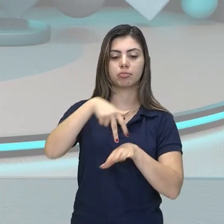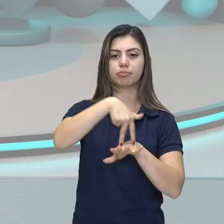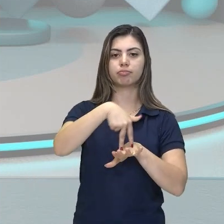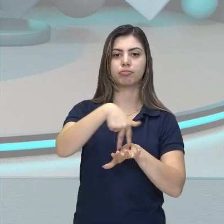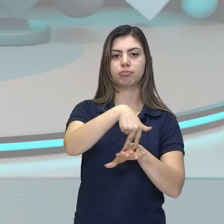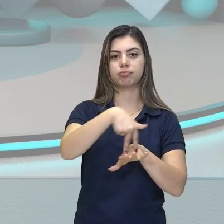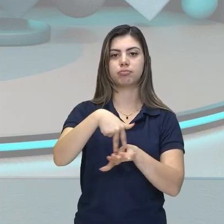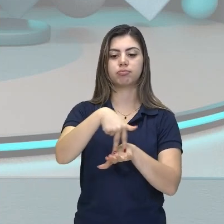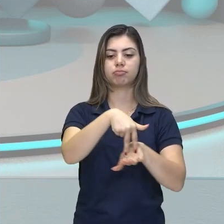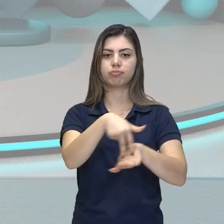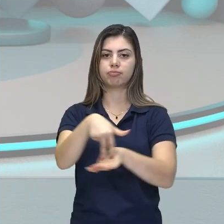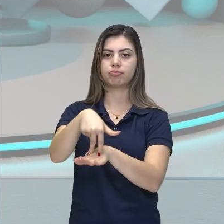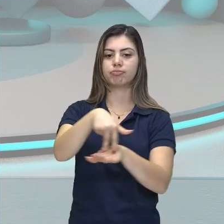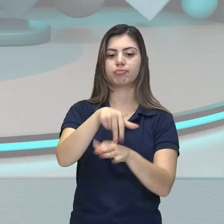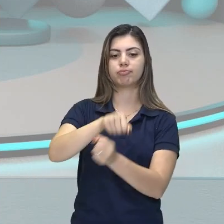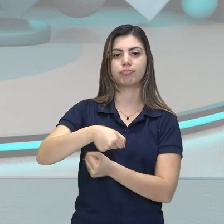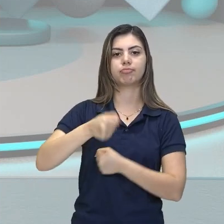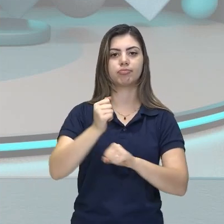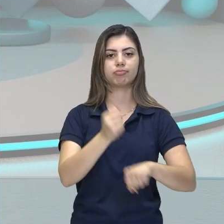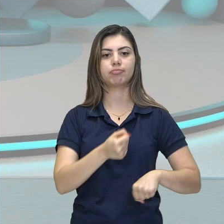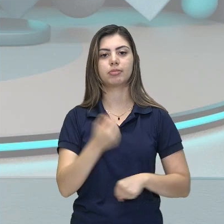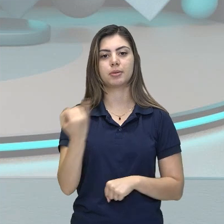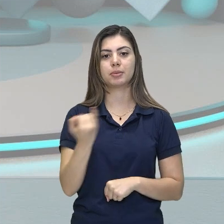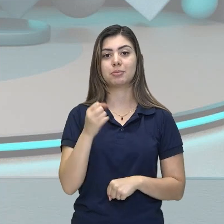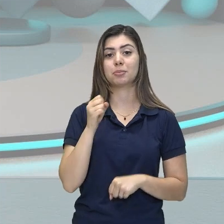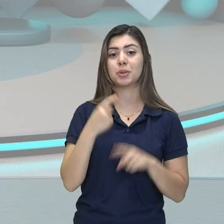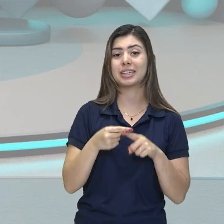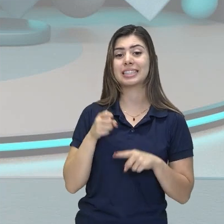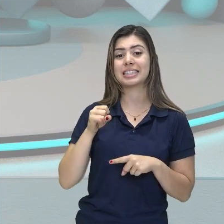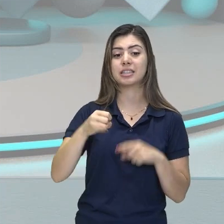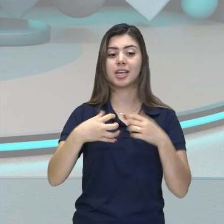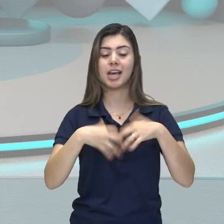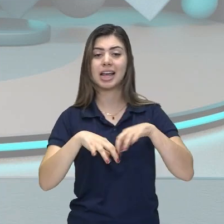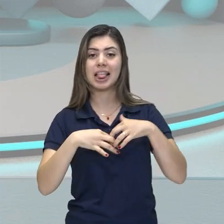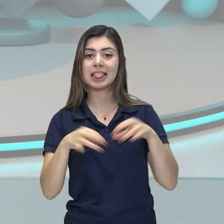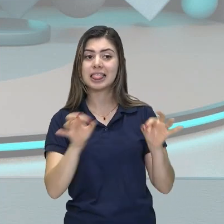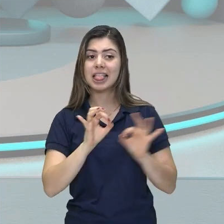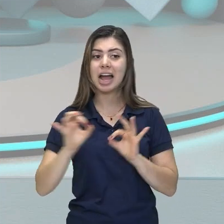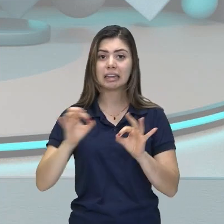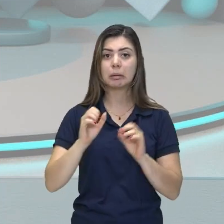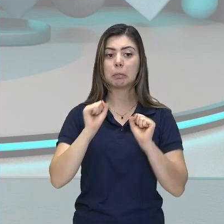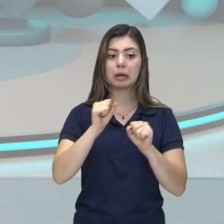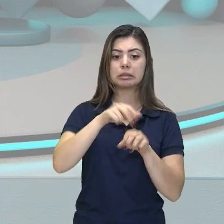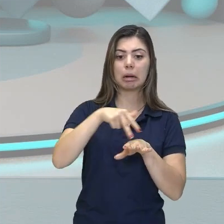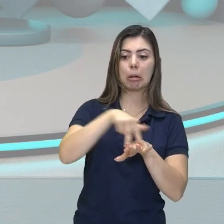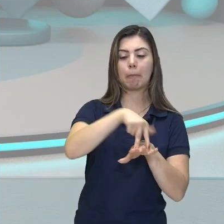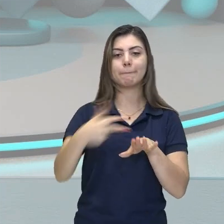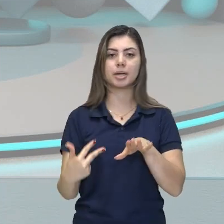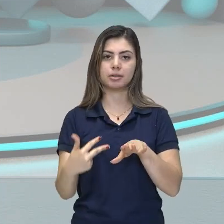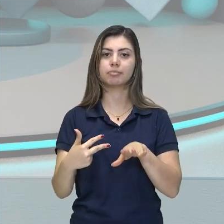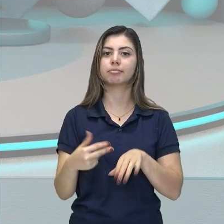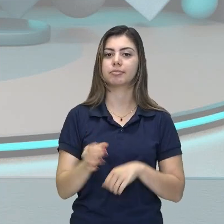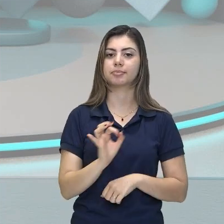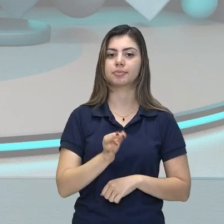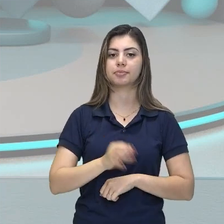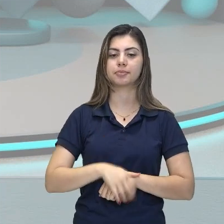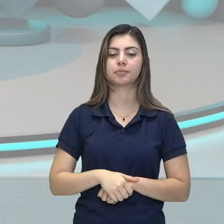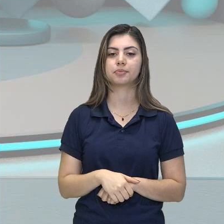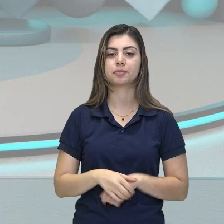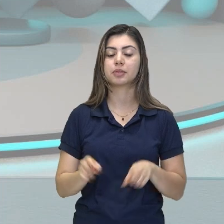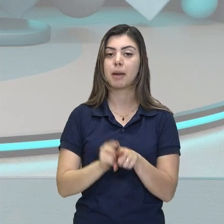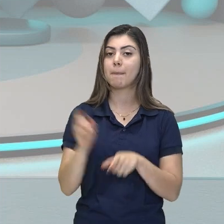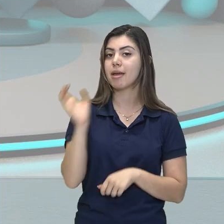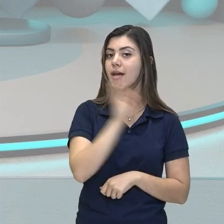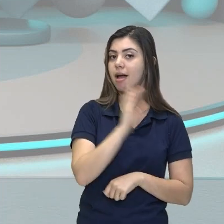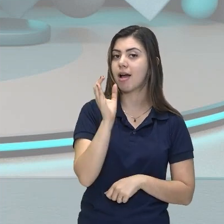o deslocamento da prancha. Se você não tiver essa coordenação motora, você vai acabar desequilibrando e caindo, né?